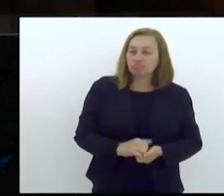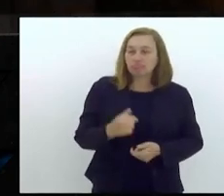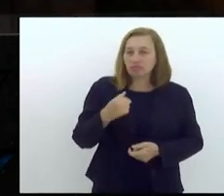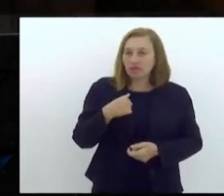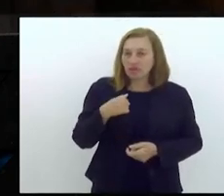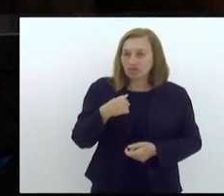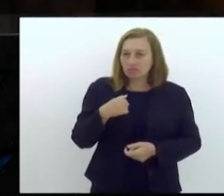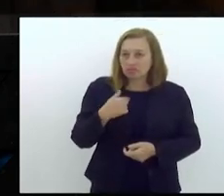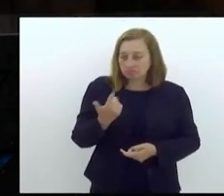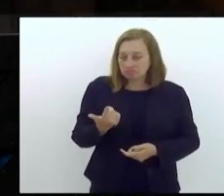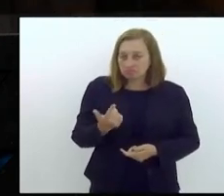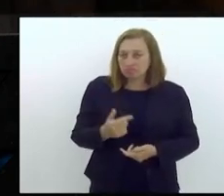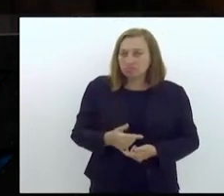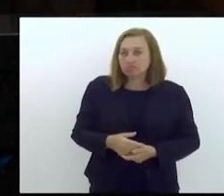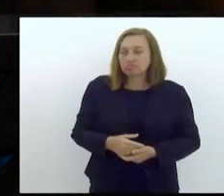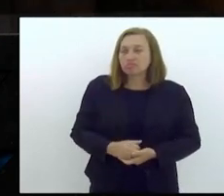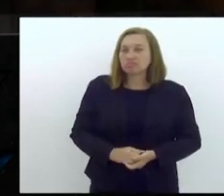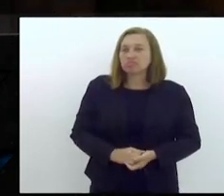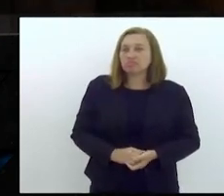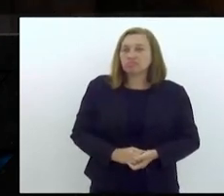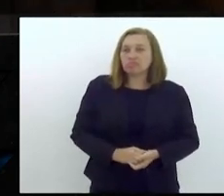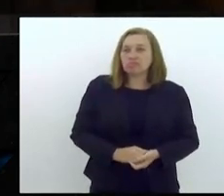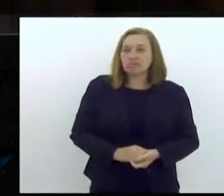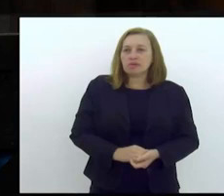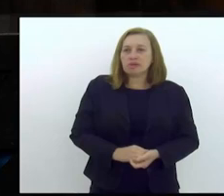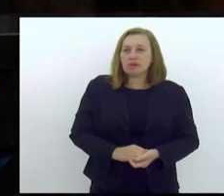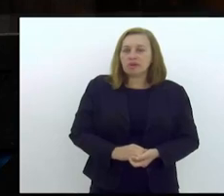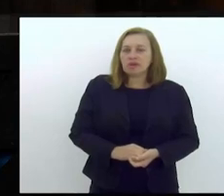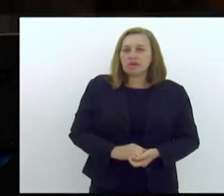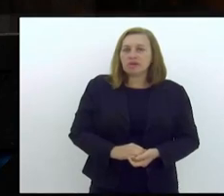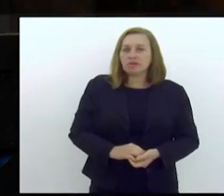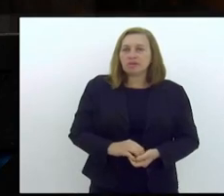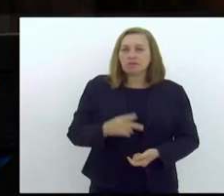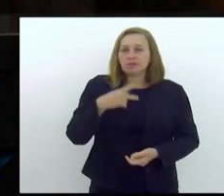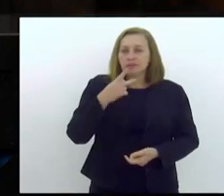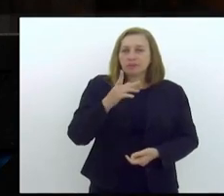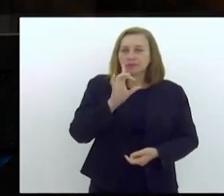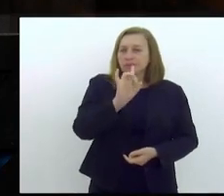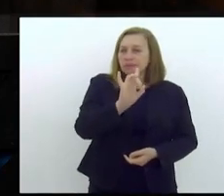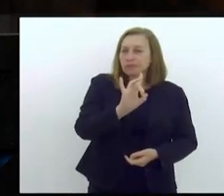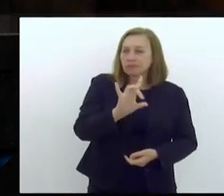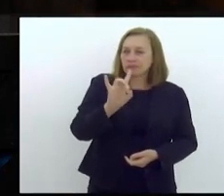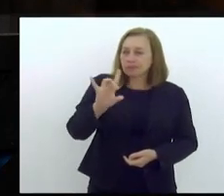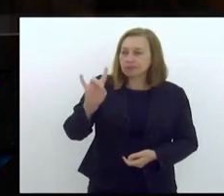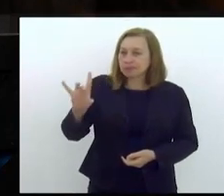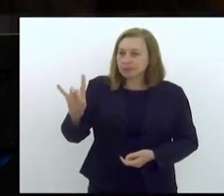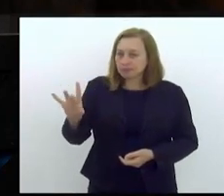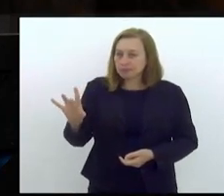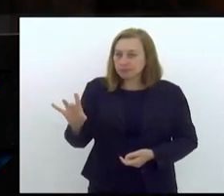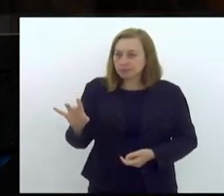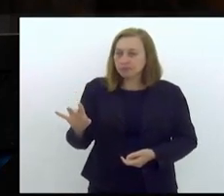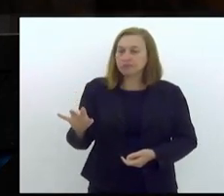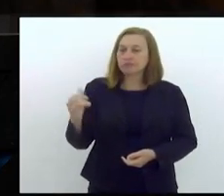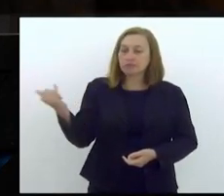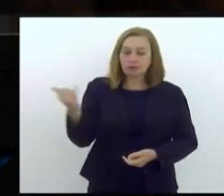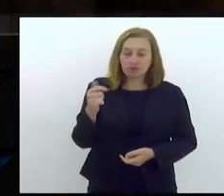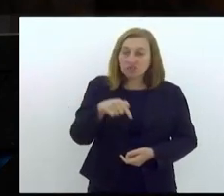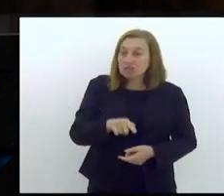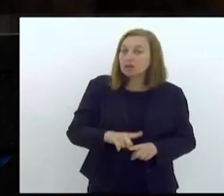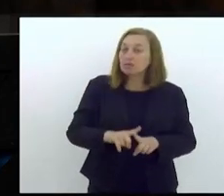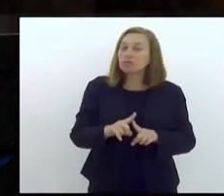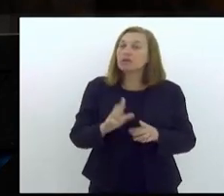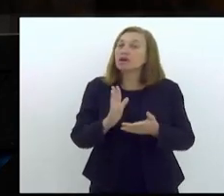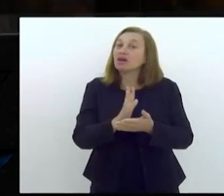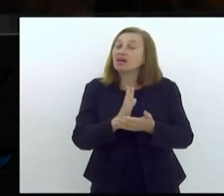entrar no mérito das falas que foram ditas porque muitas